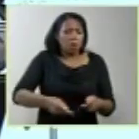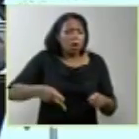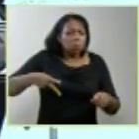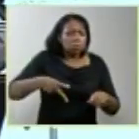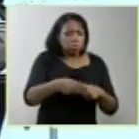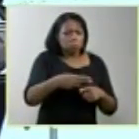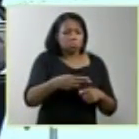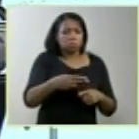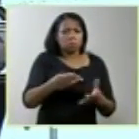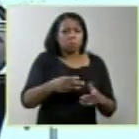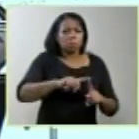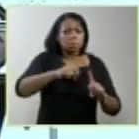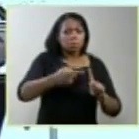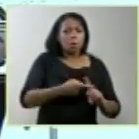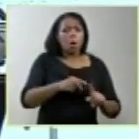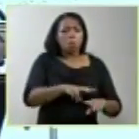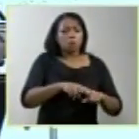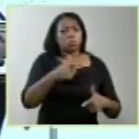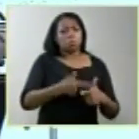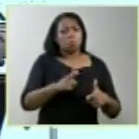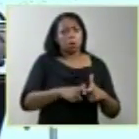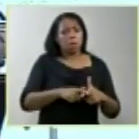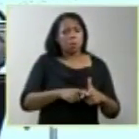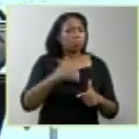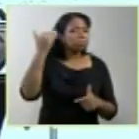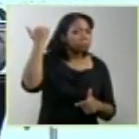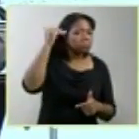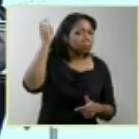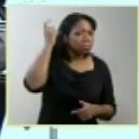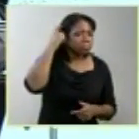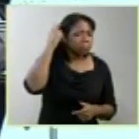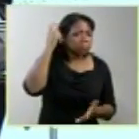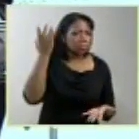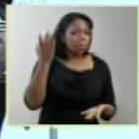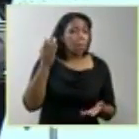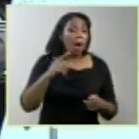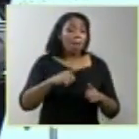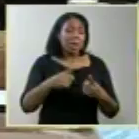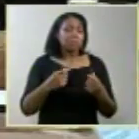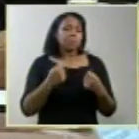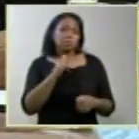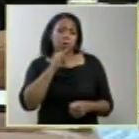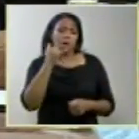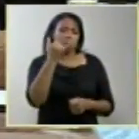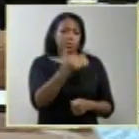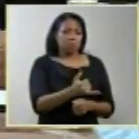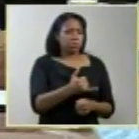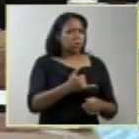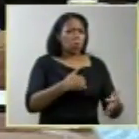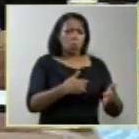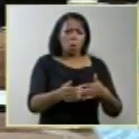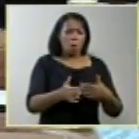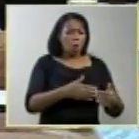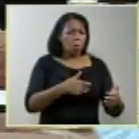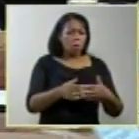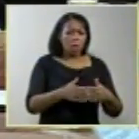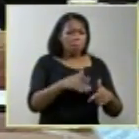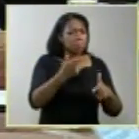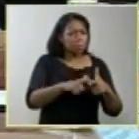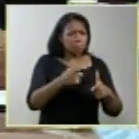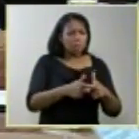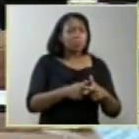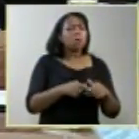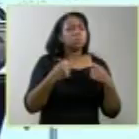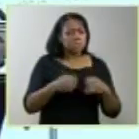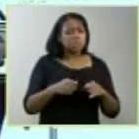gestação em caso de anencefalia. A tomada de decisão deve ser informada, em todos os casos, no aconselhamento genético. Aqui